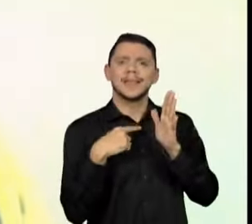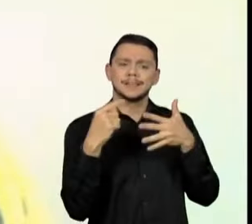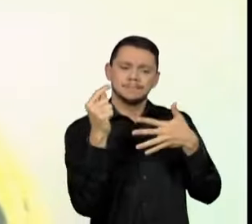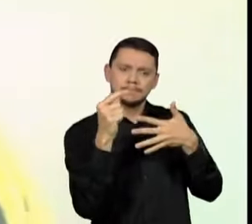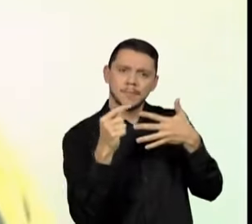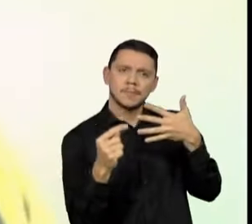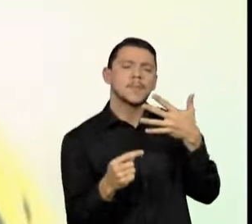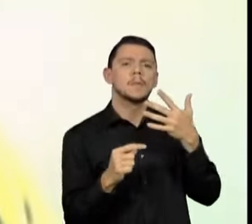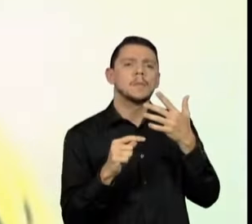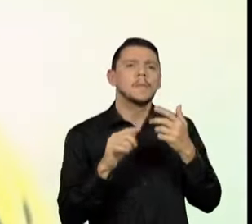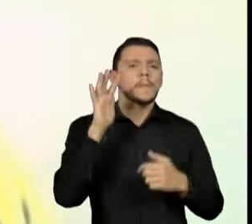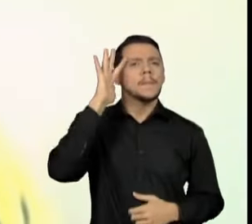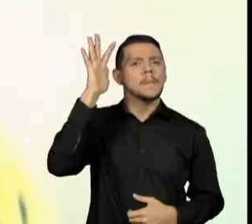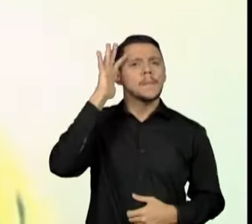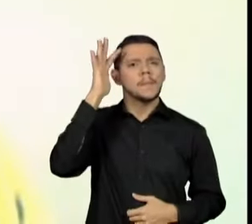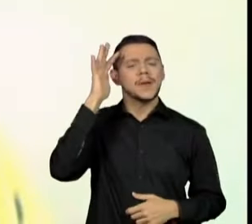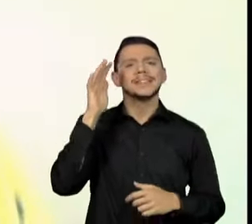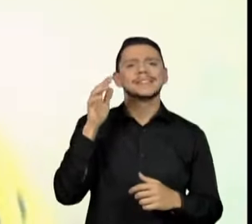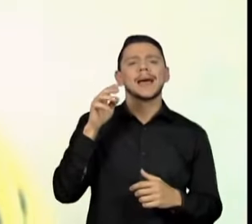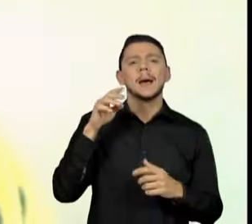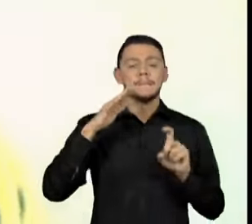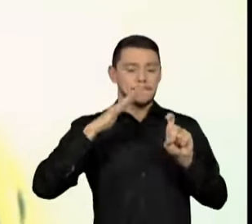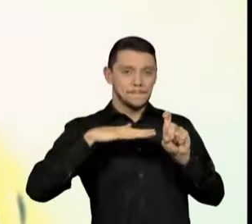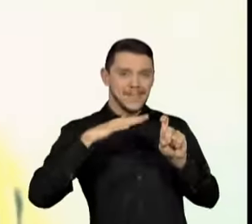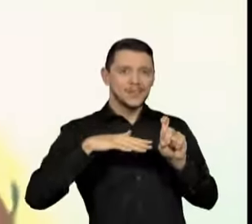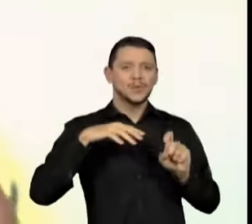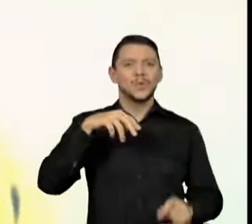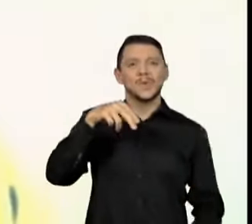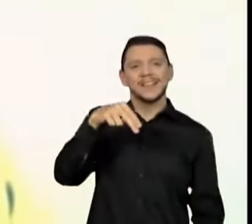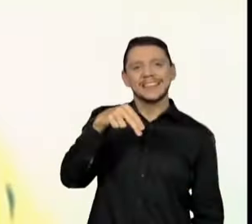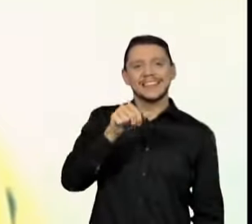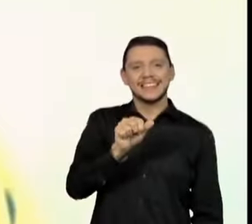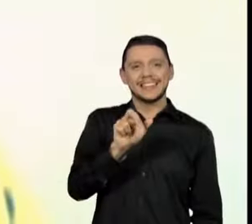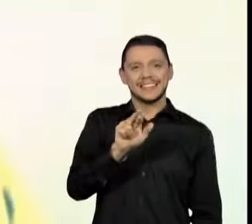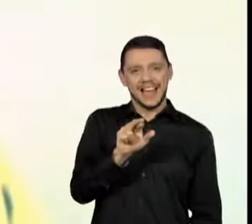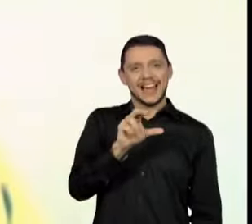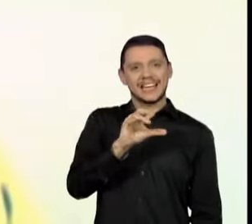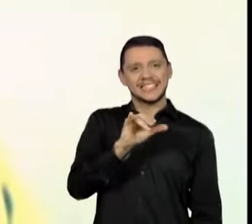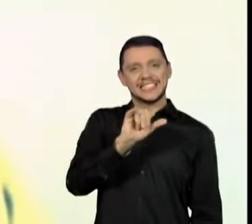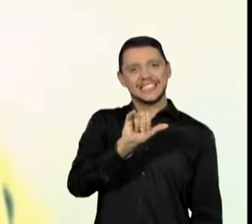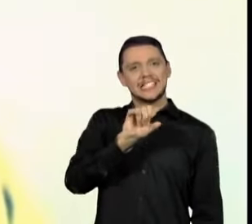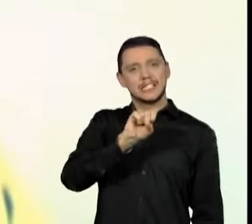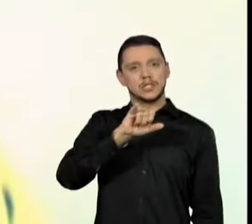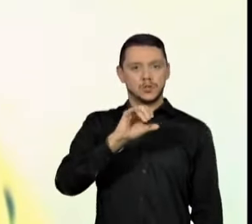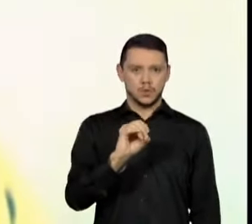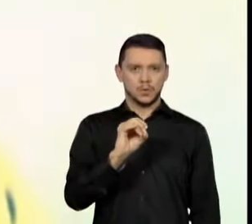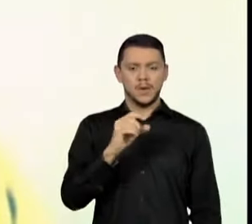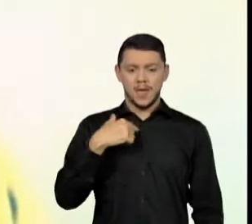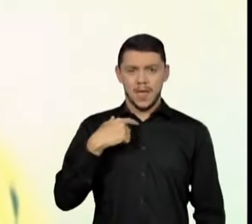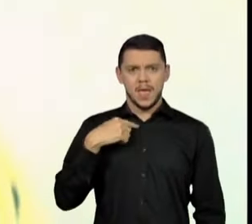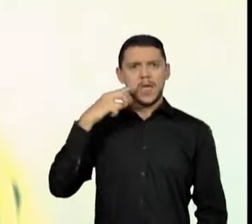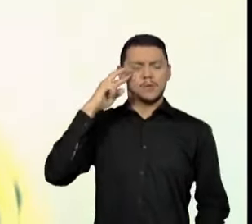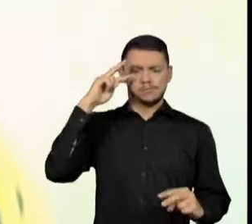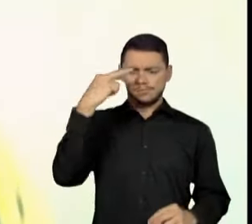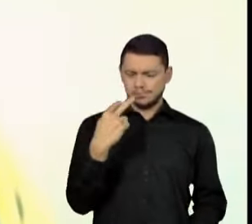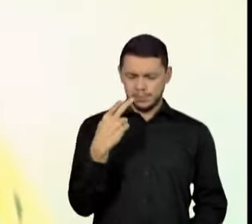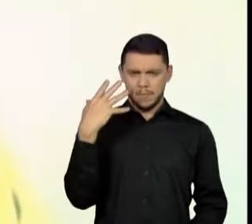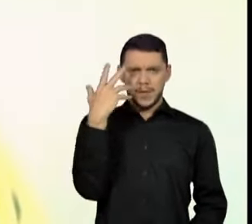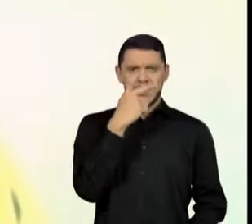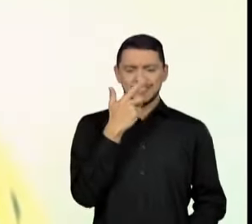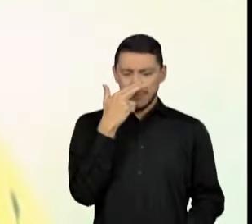análise, pensar no mito de Narciso, né? O sujeito que se perde diante da própria beleza.